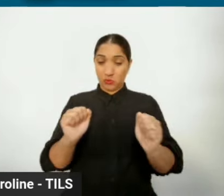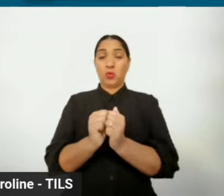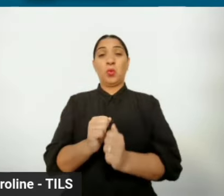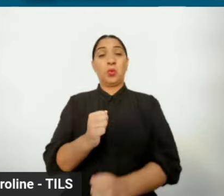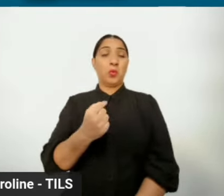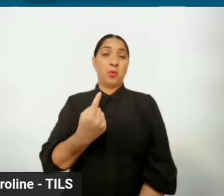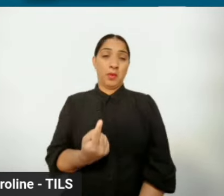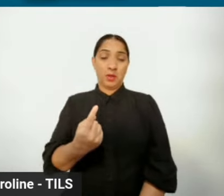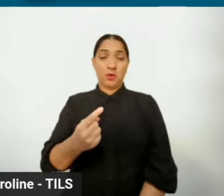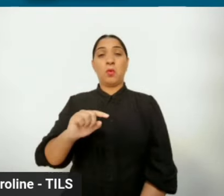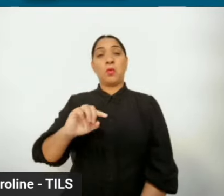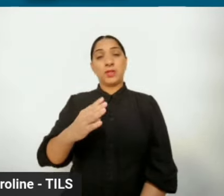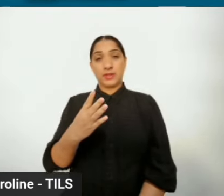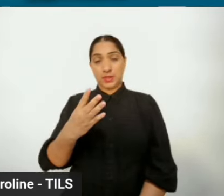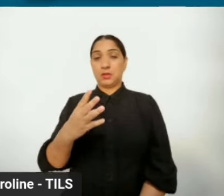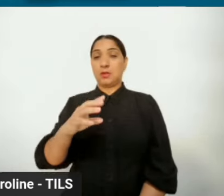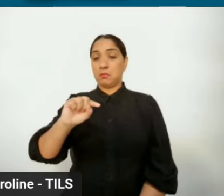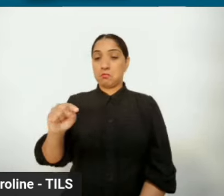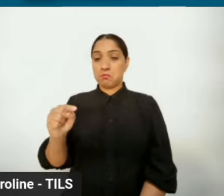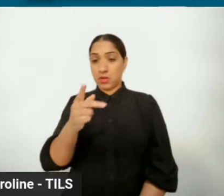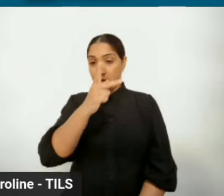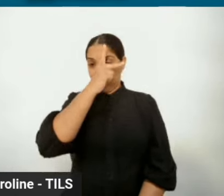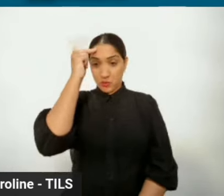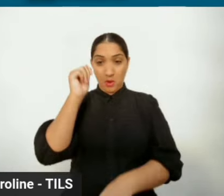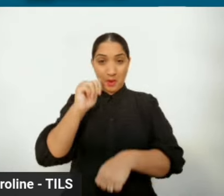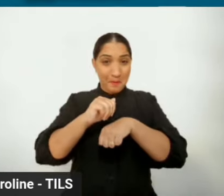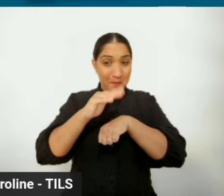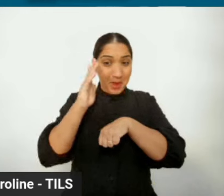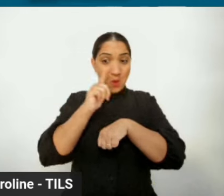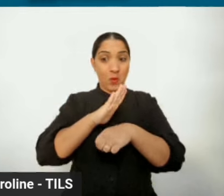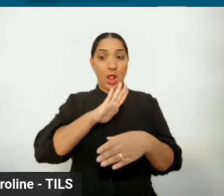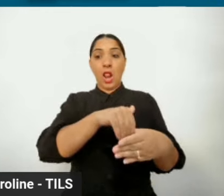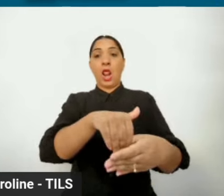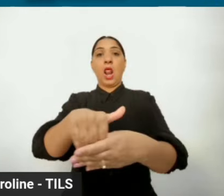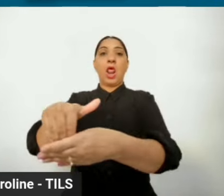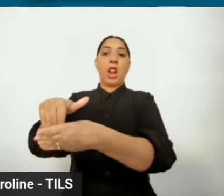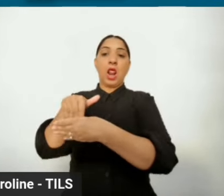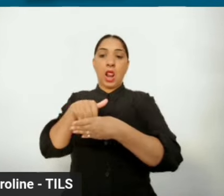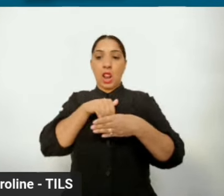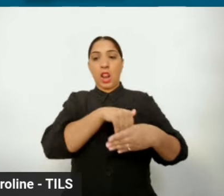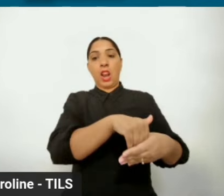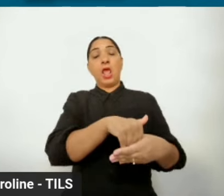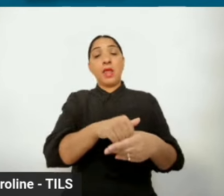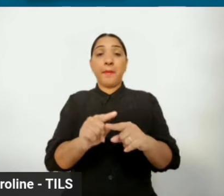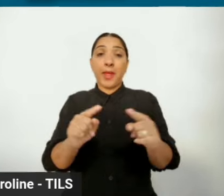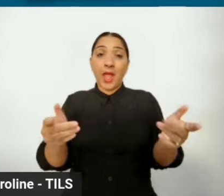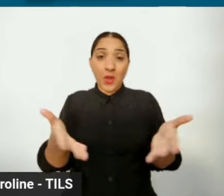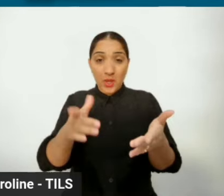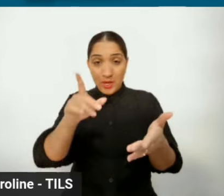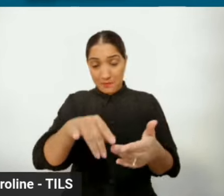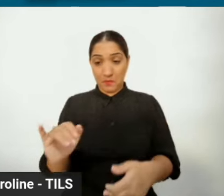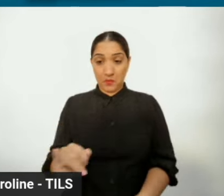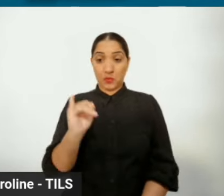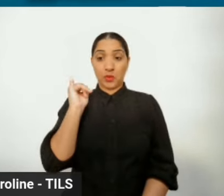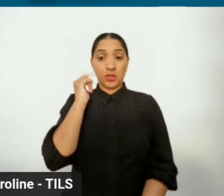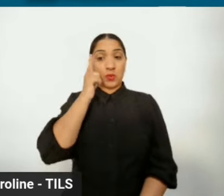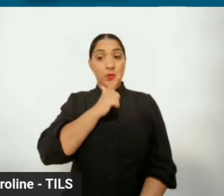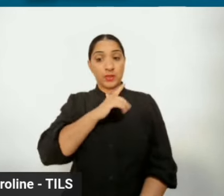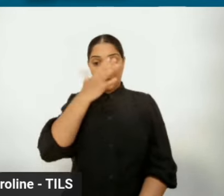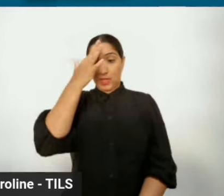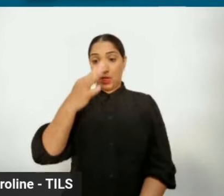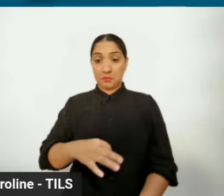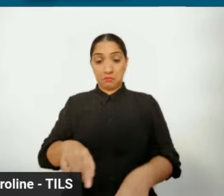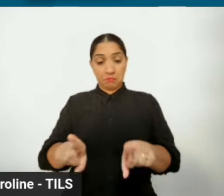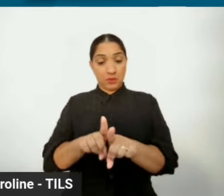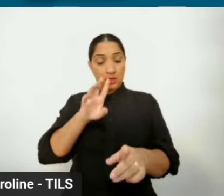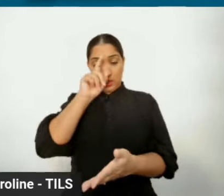deficiência registradas como eleitoras. Então, claro que agora será muito importante garantir toda a acessibilidade, o direito ao